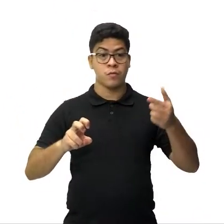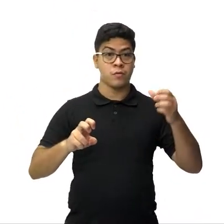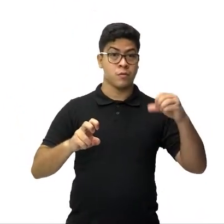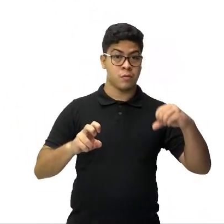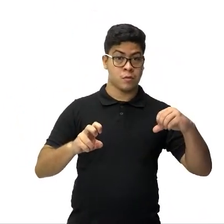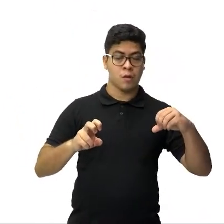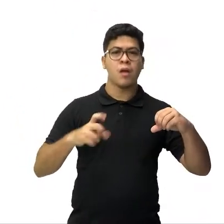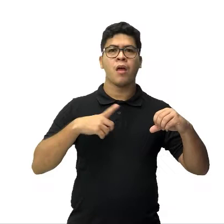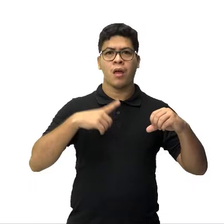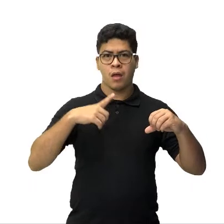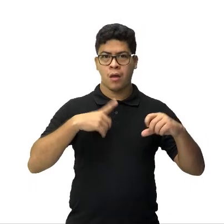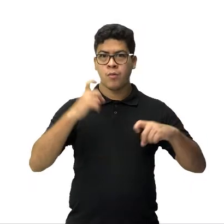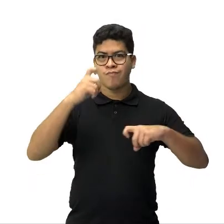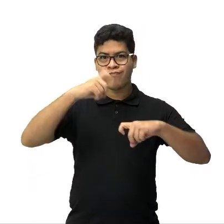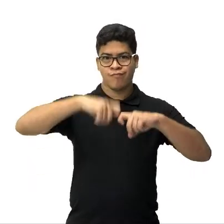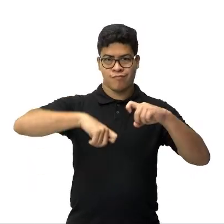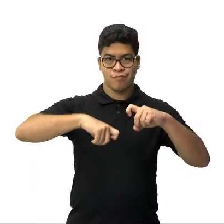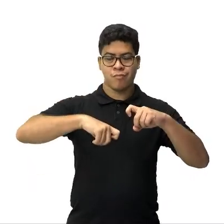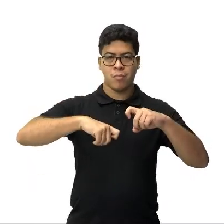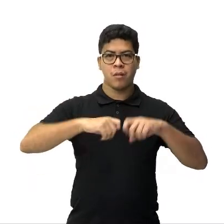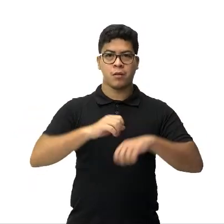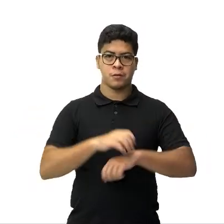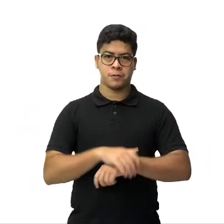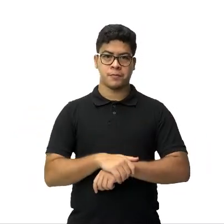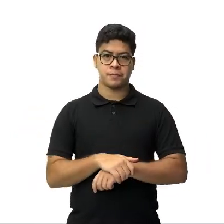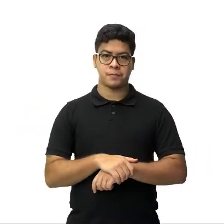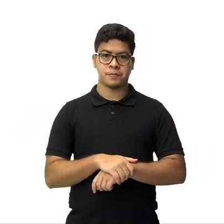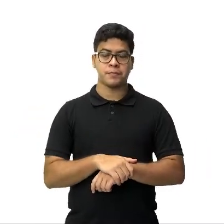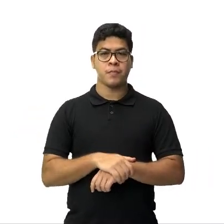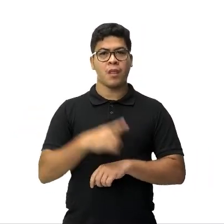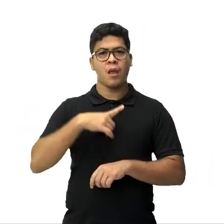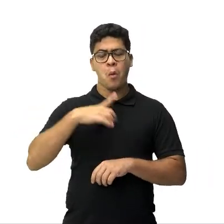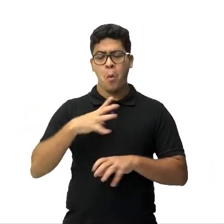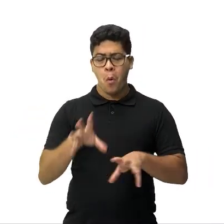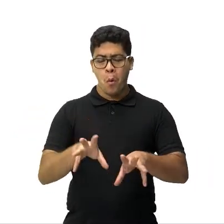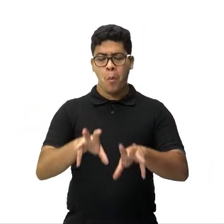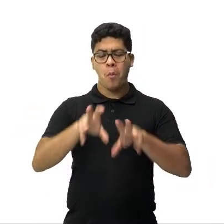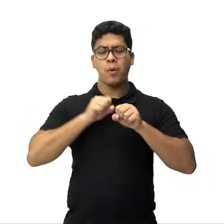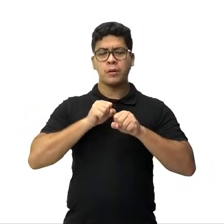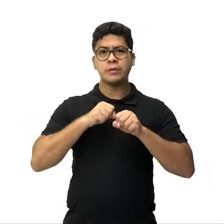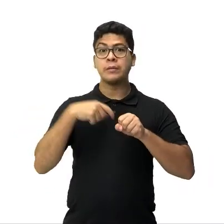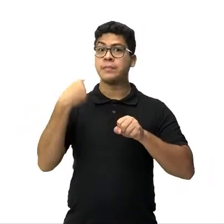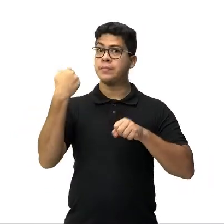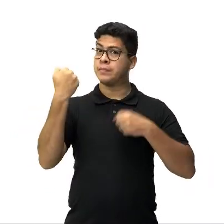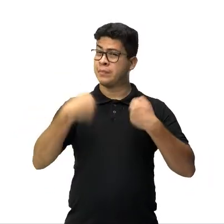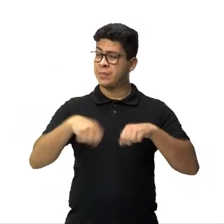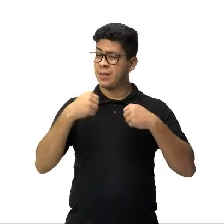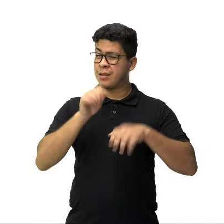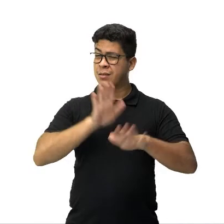a principal forma de contágio. Outro dado que é importante que a gente reflita sobre a questão da nossa